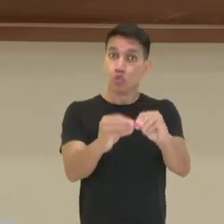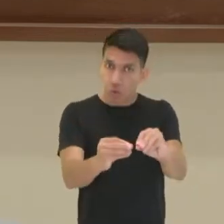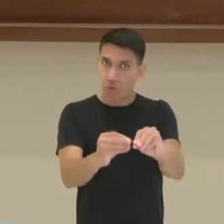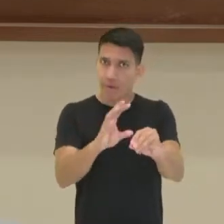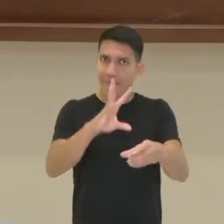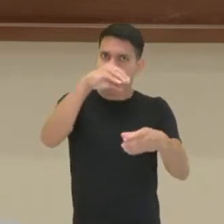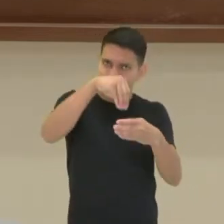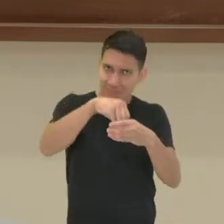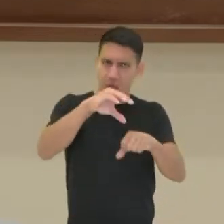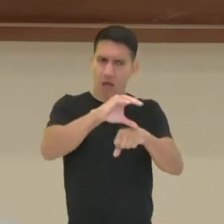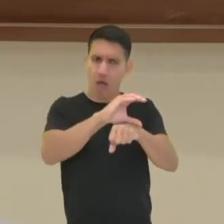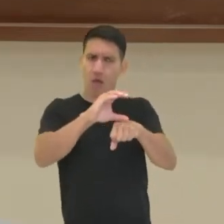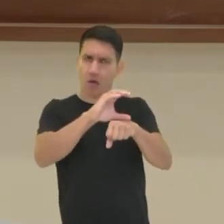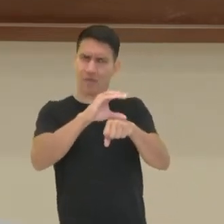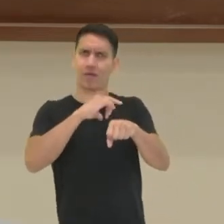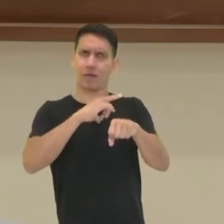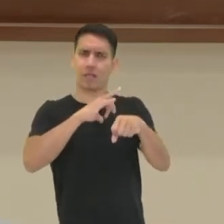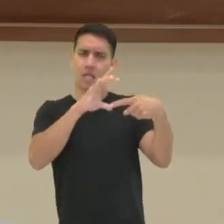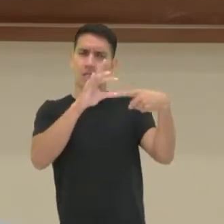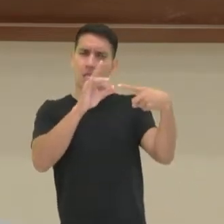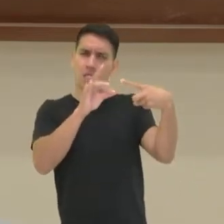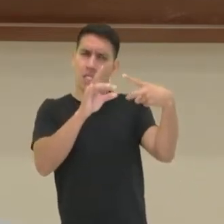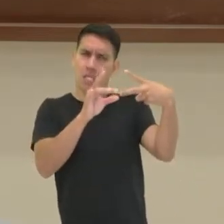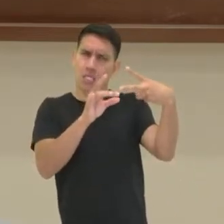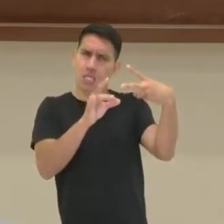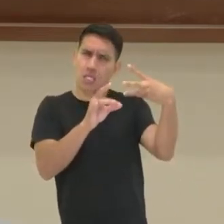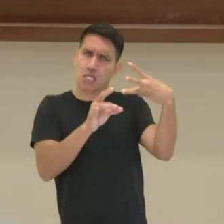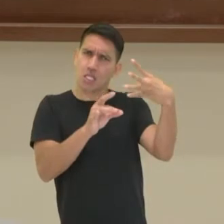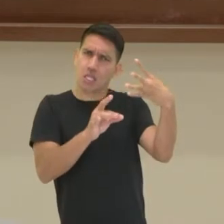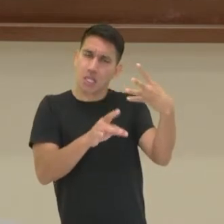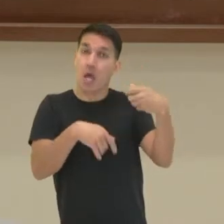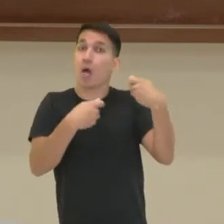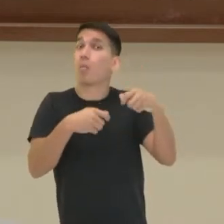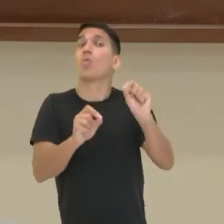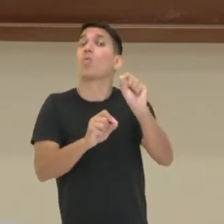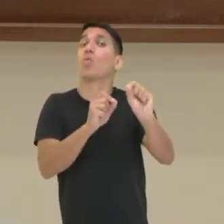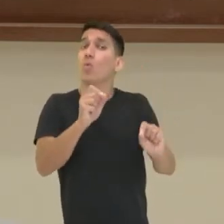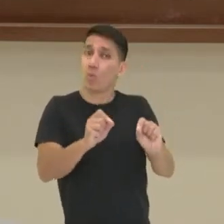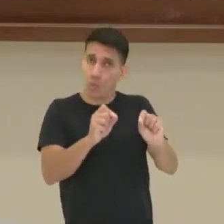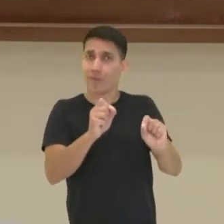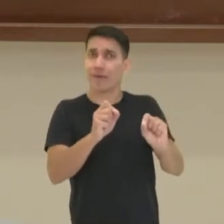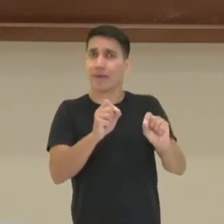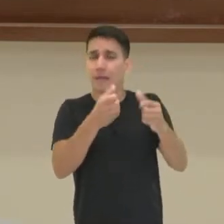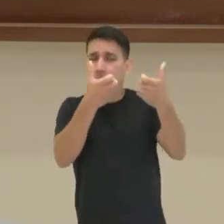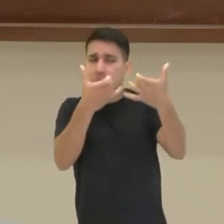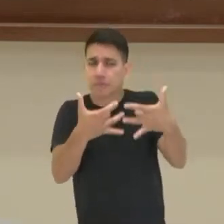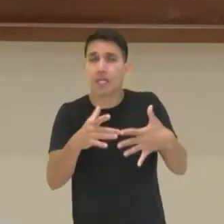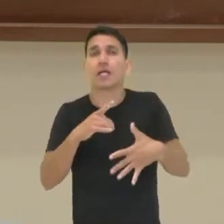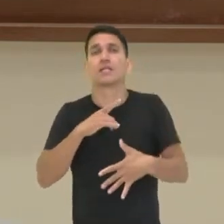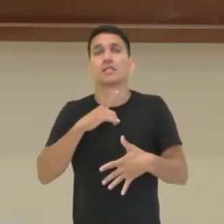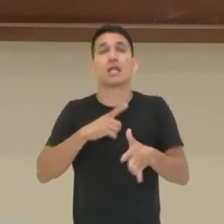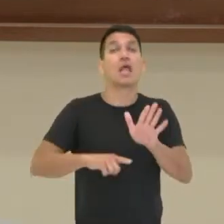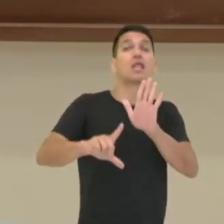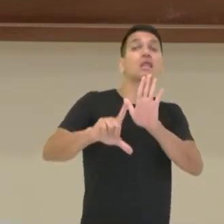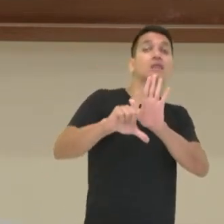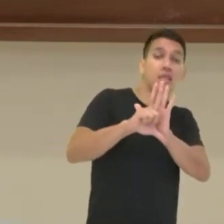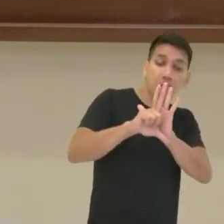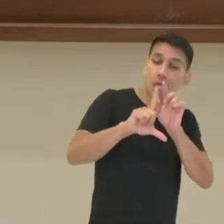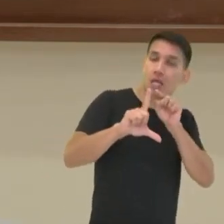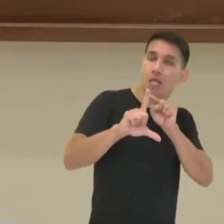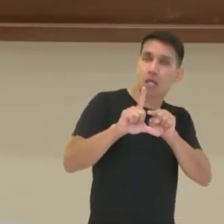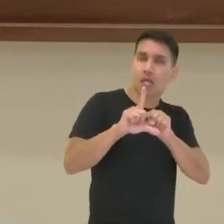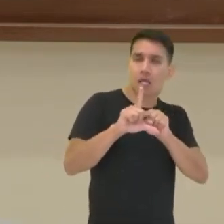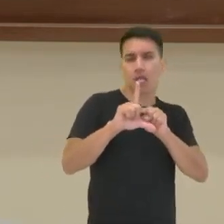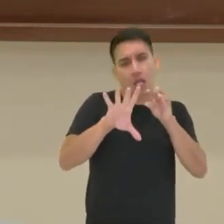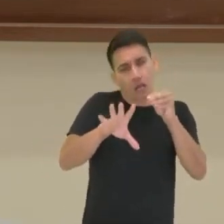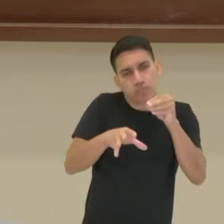está detalhado. Eu preciso do que para detalhar? Uma legislação específica, uma lei, às vezes